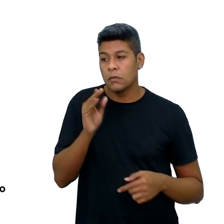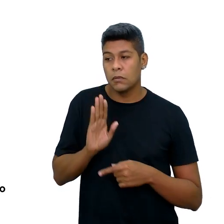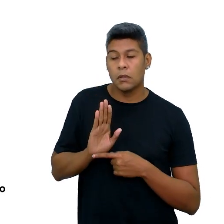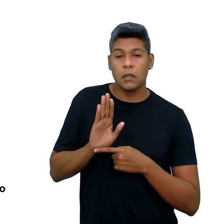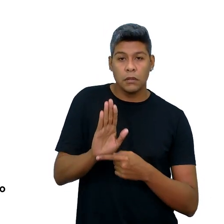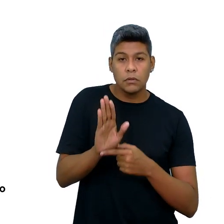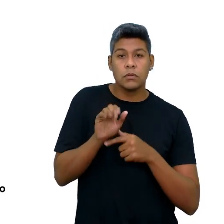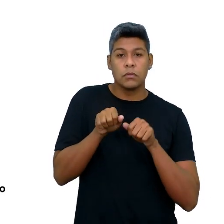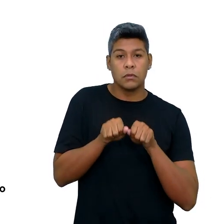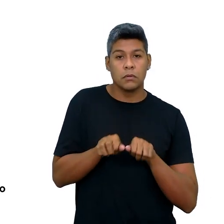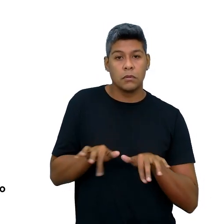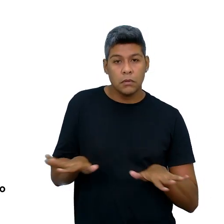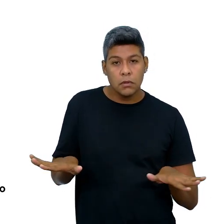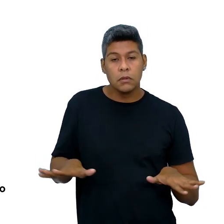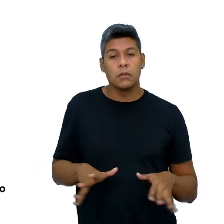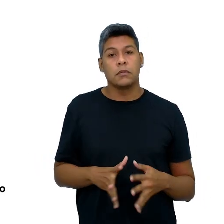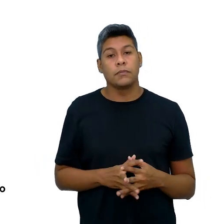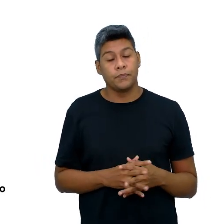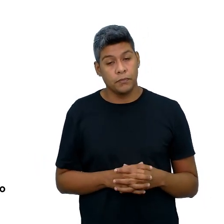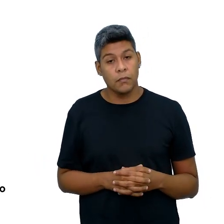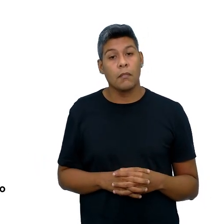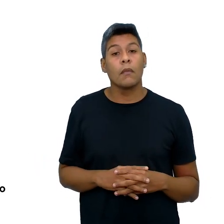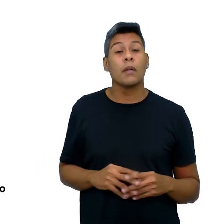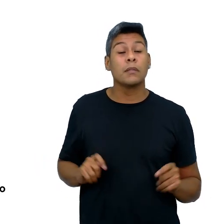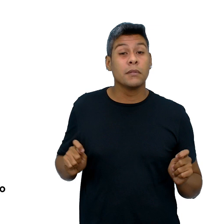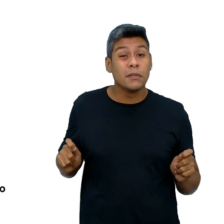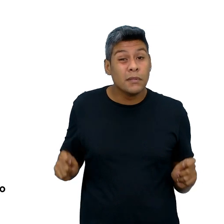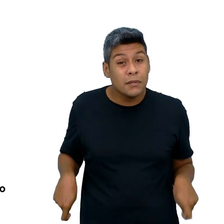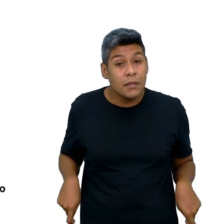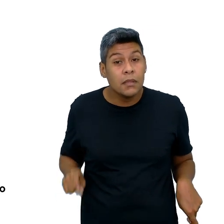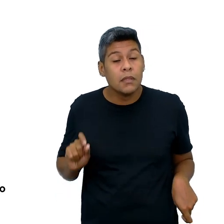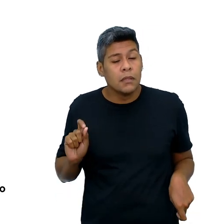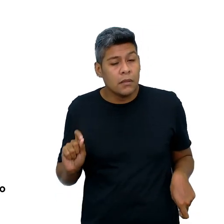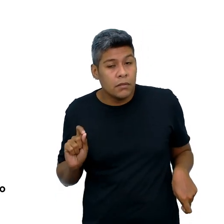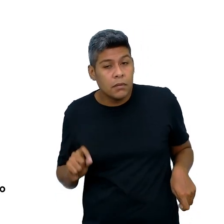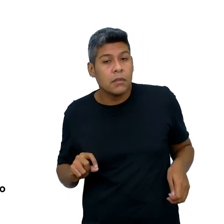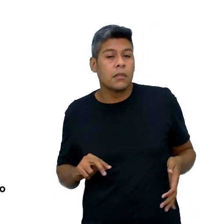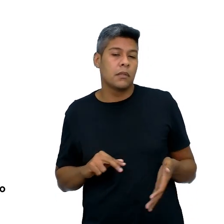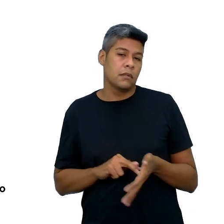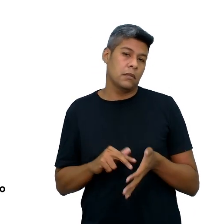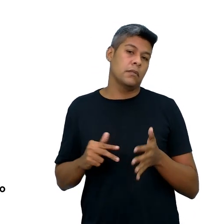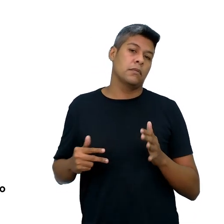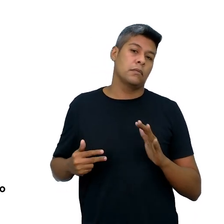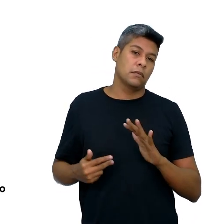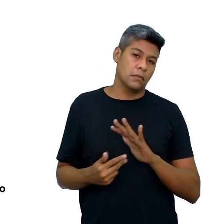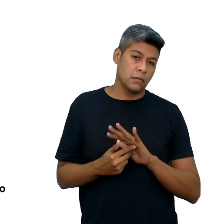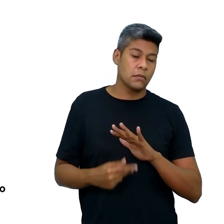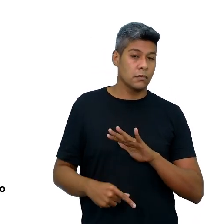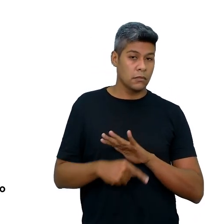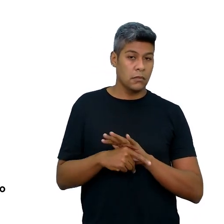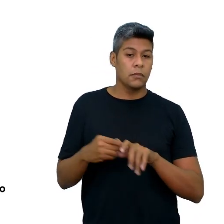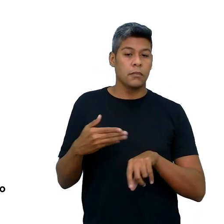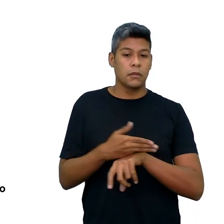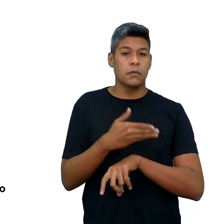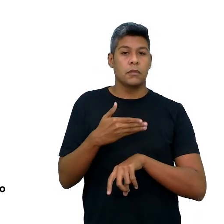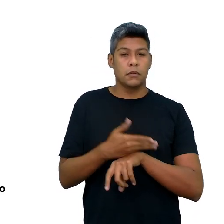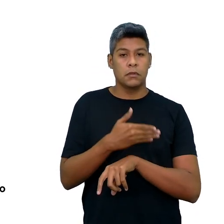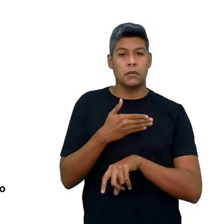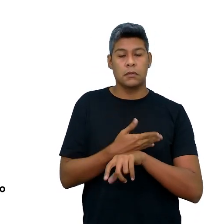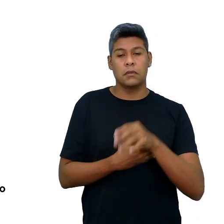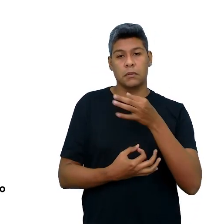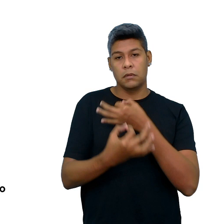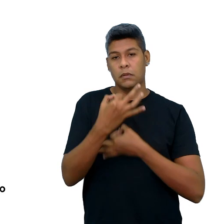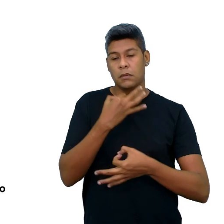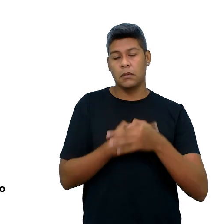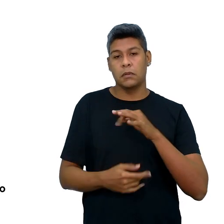para a ampliação dos letramentos, possibilitando aí a participação significativa, uma participação crítica e ativa dos